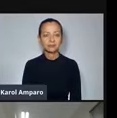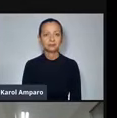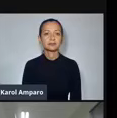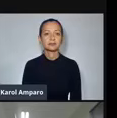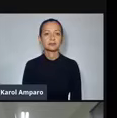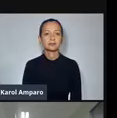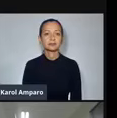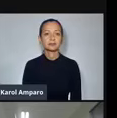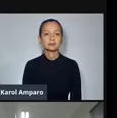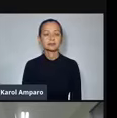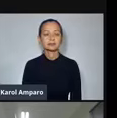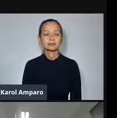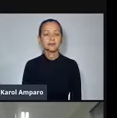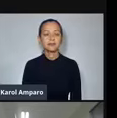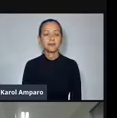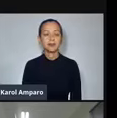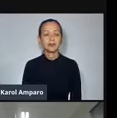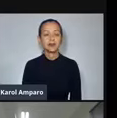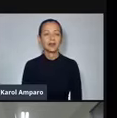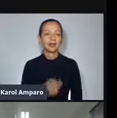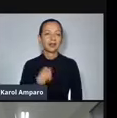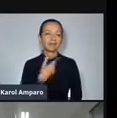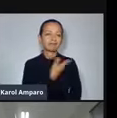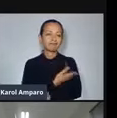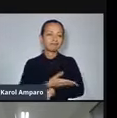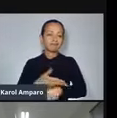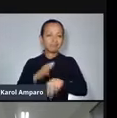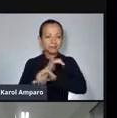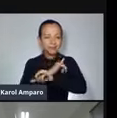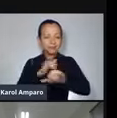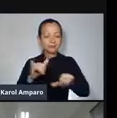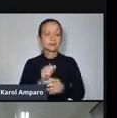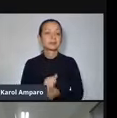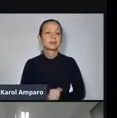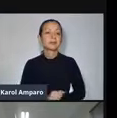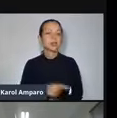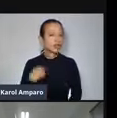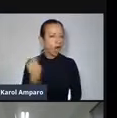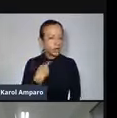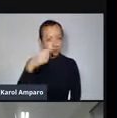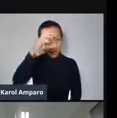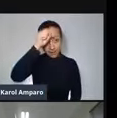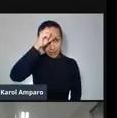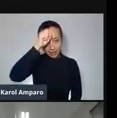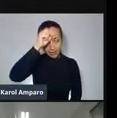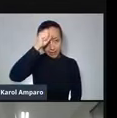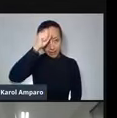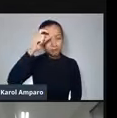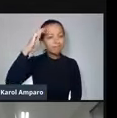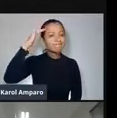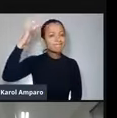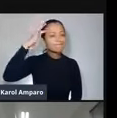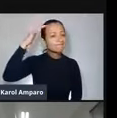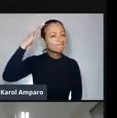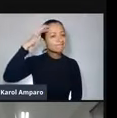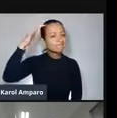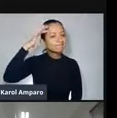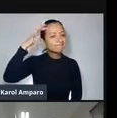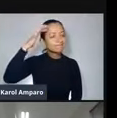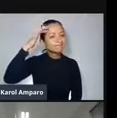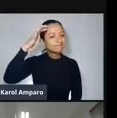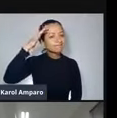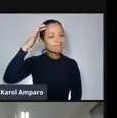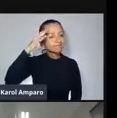Aquilo que eu sempre digo, né? Tudo que nós aprendemos, né, e filosofamos, né, na roda da